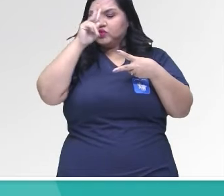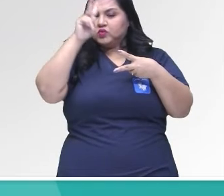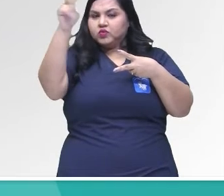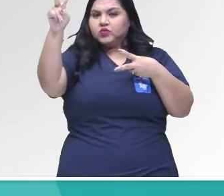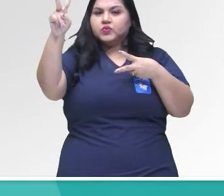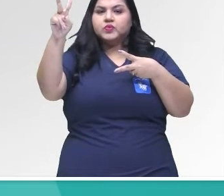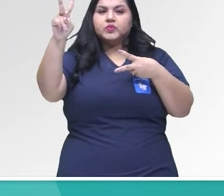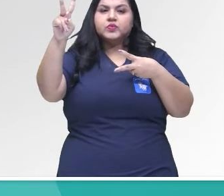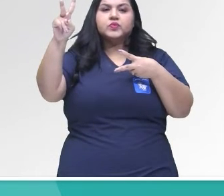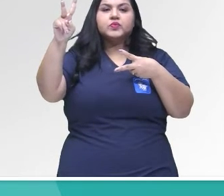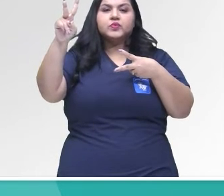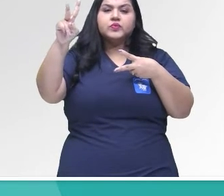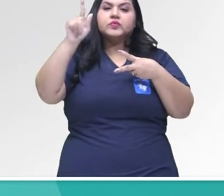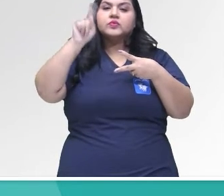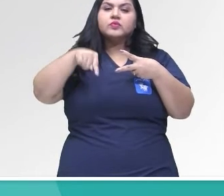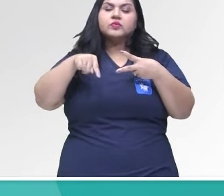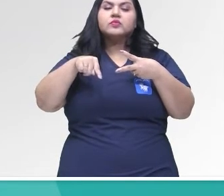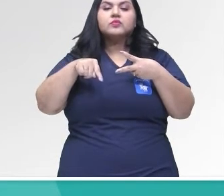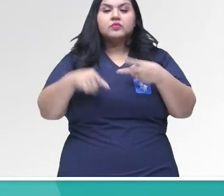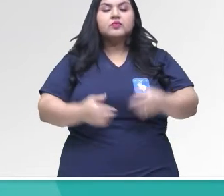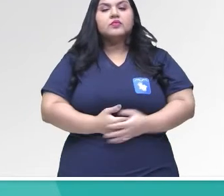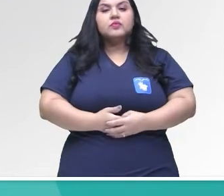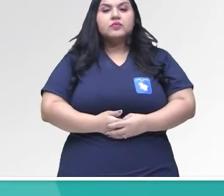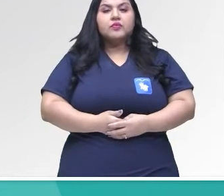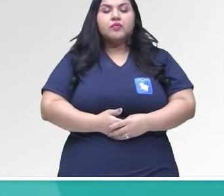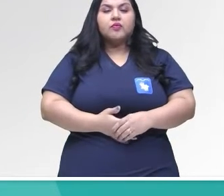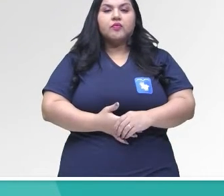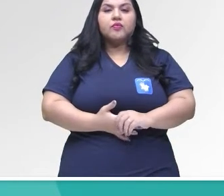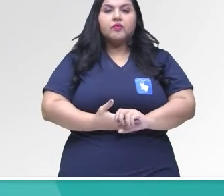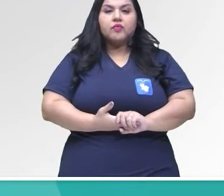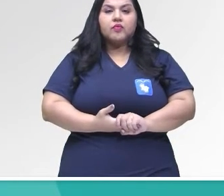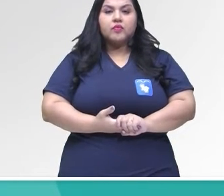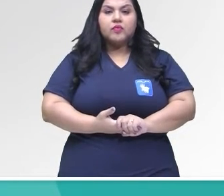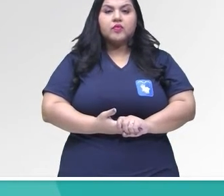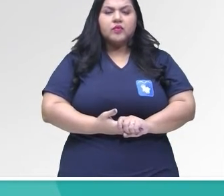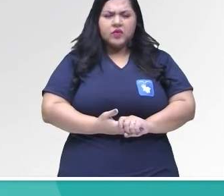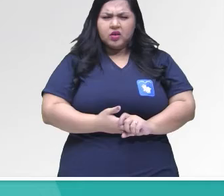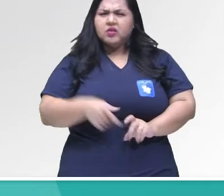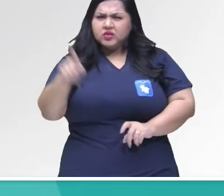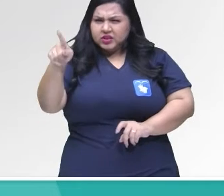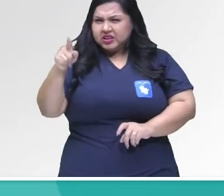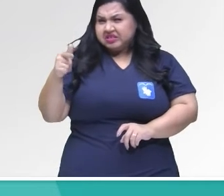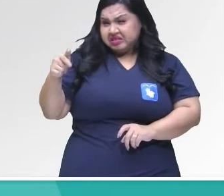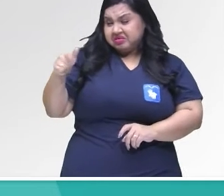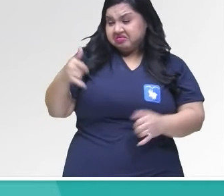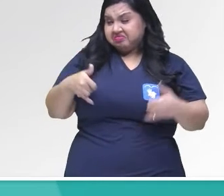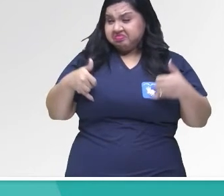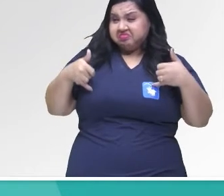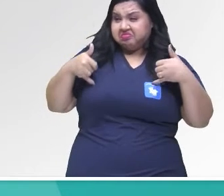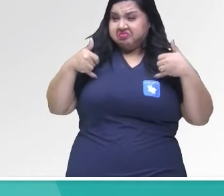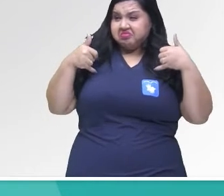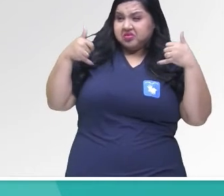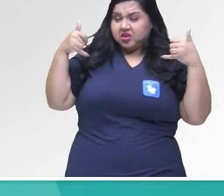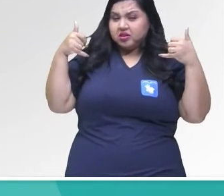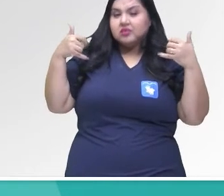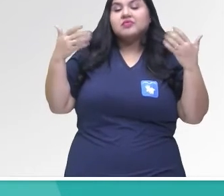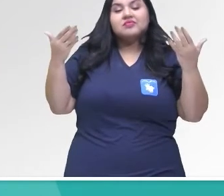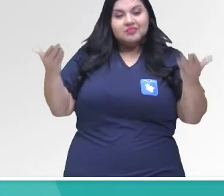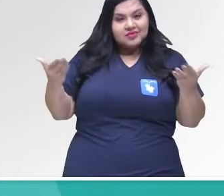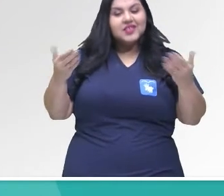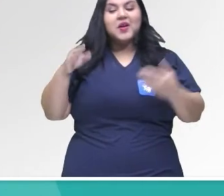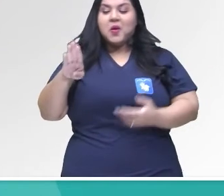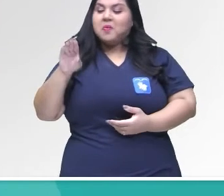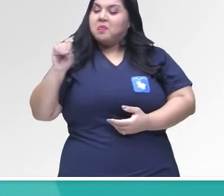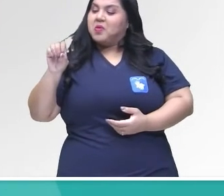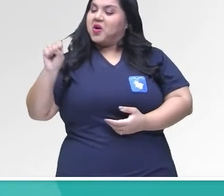movimento musical, que é a bossa nova. Muita gente às vezes diz assim, tu tá todo bossa, não é verdade? Então esse